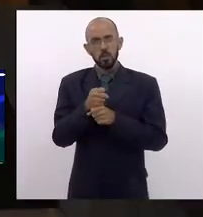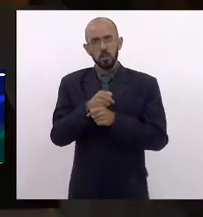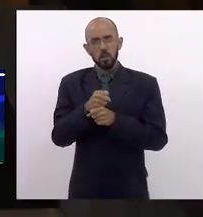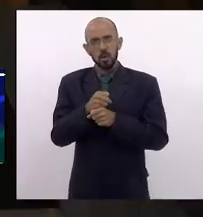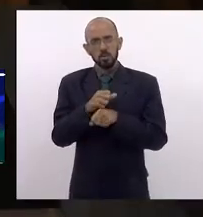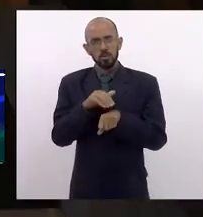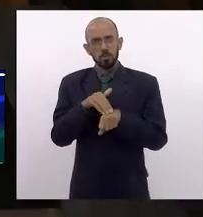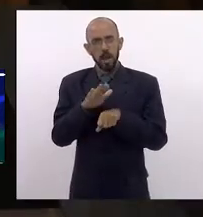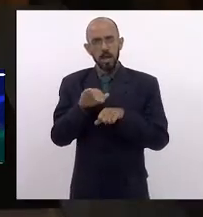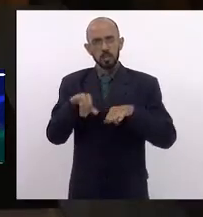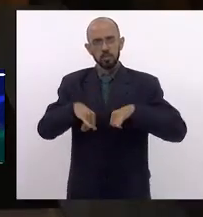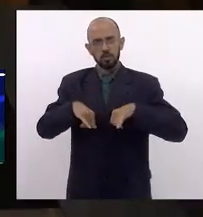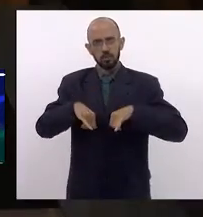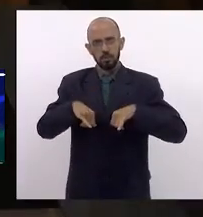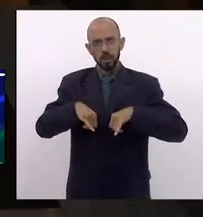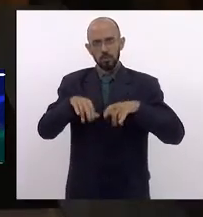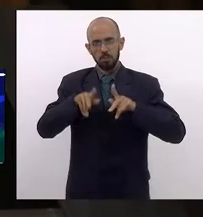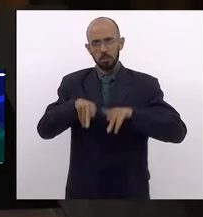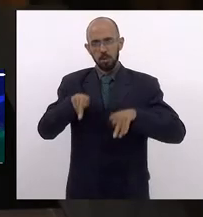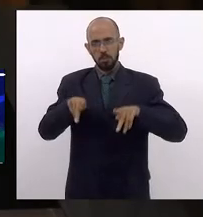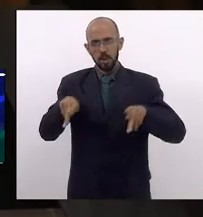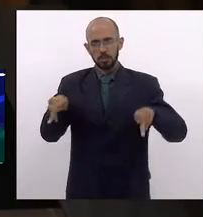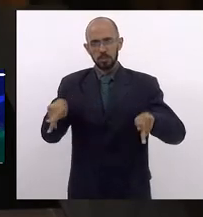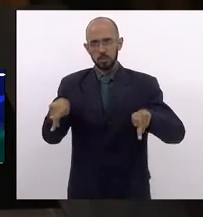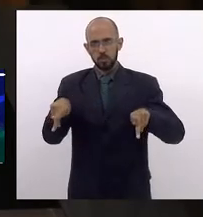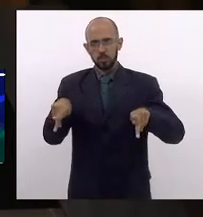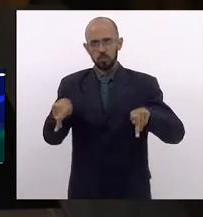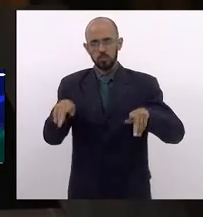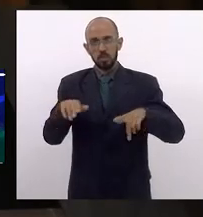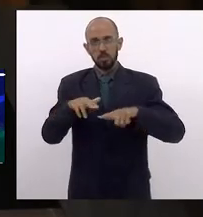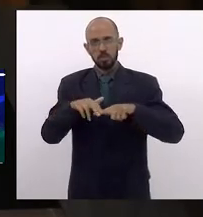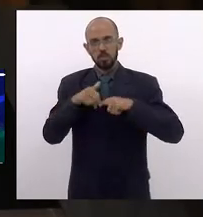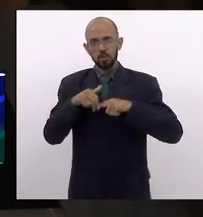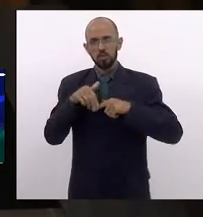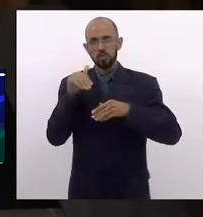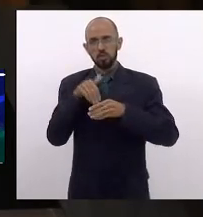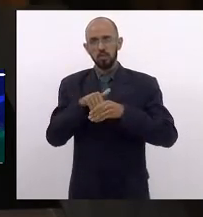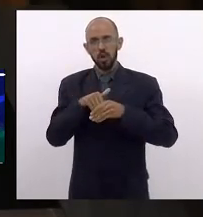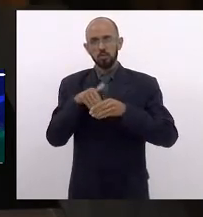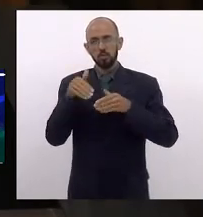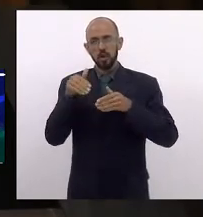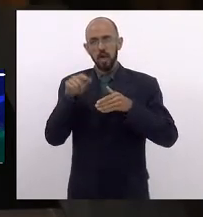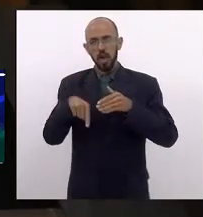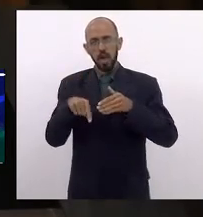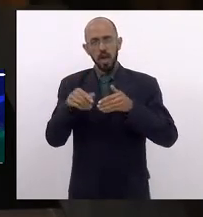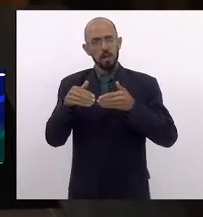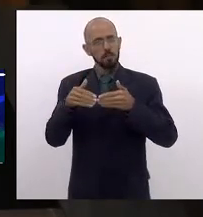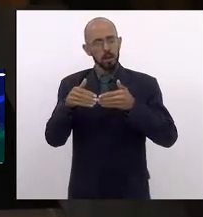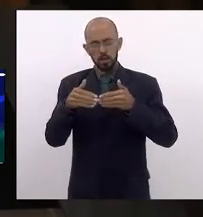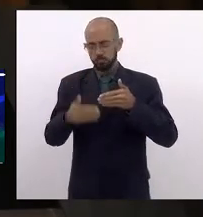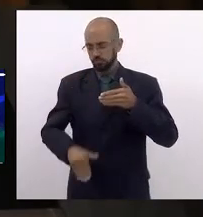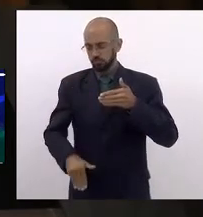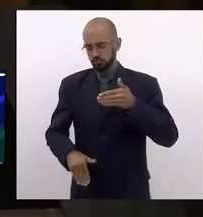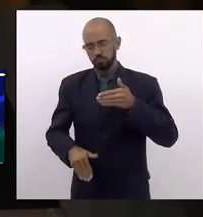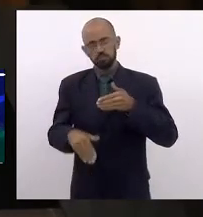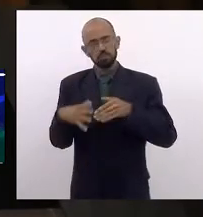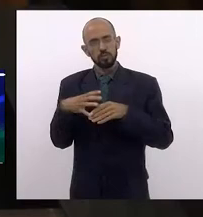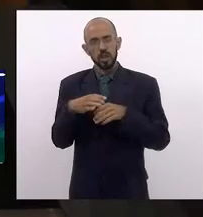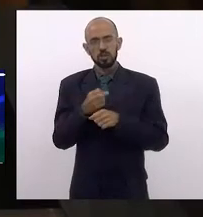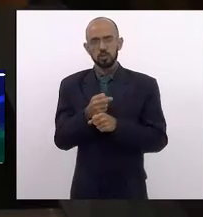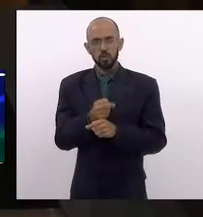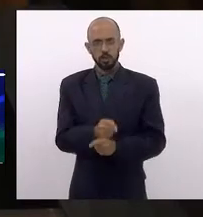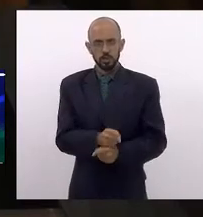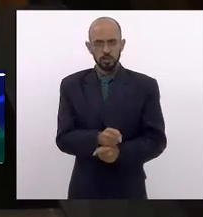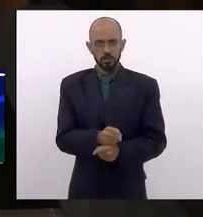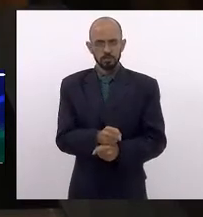ainda mais sofrimento para a nossa população por isso o nosso voto é pela desaprovação das contas